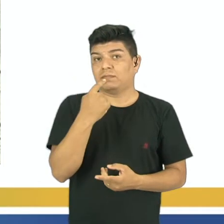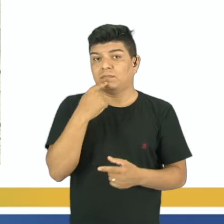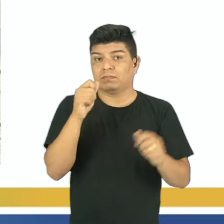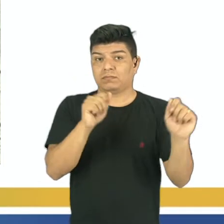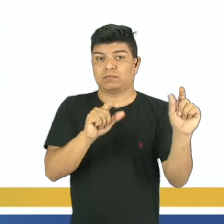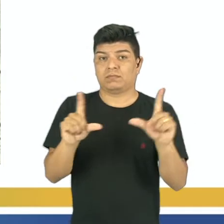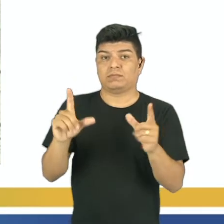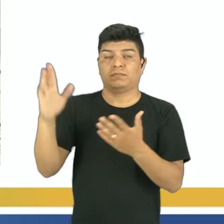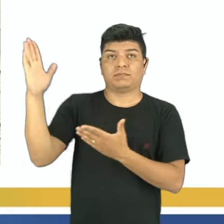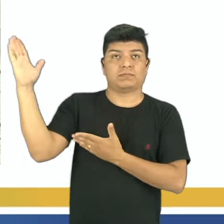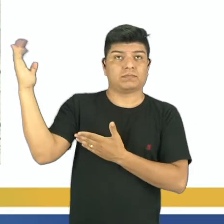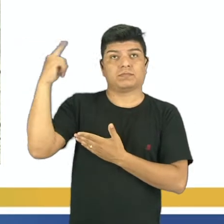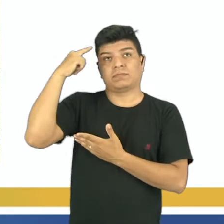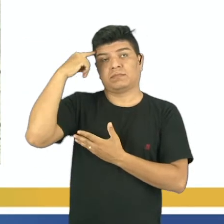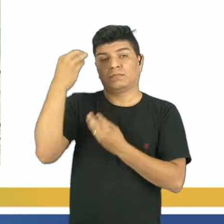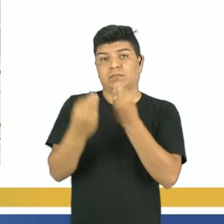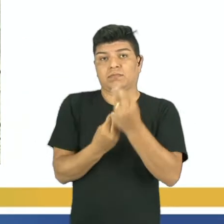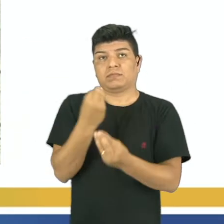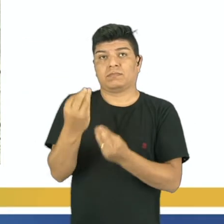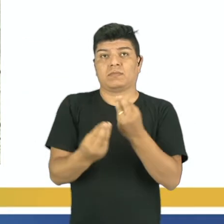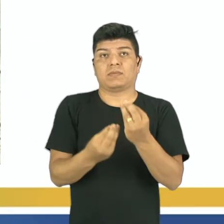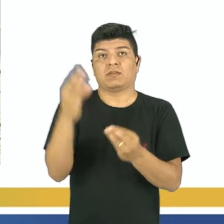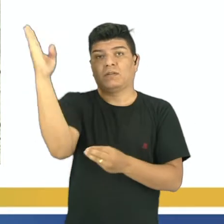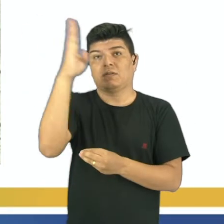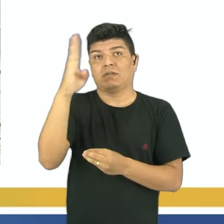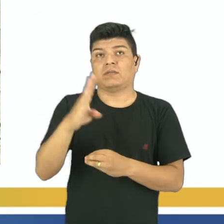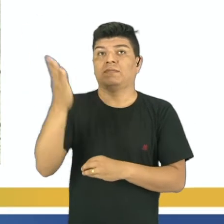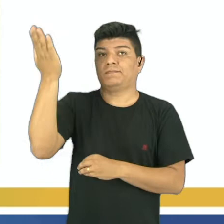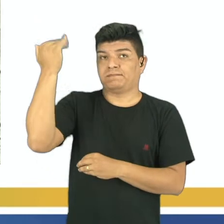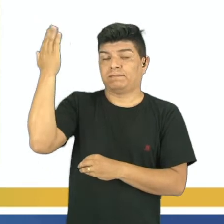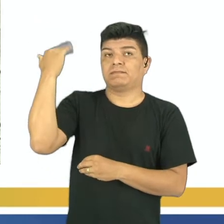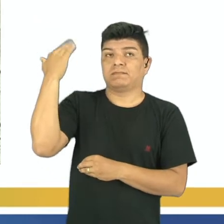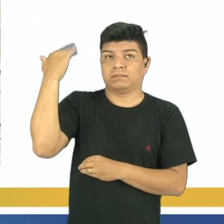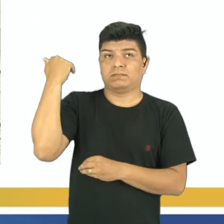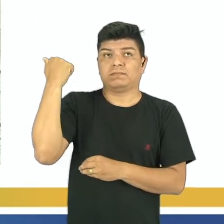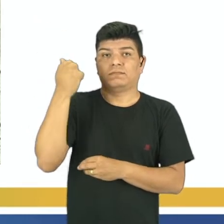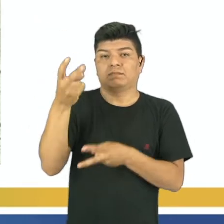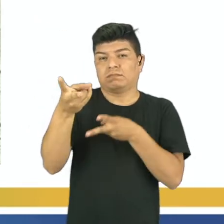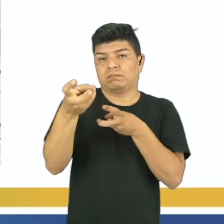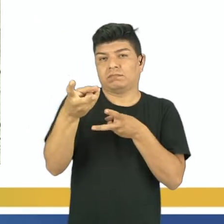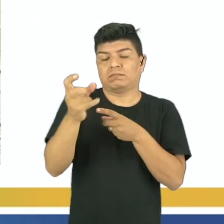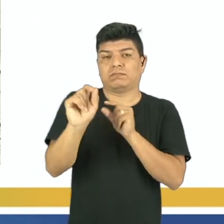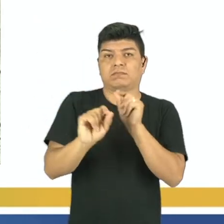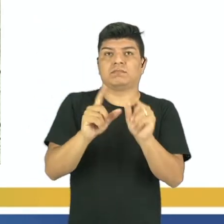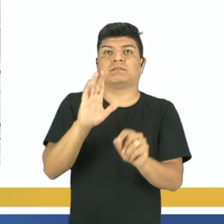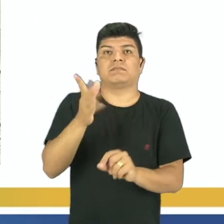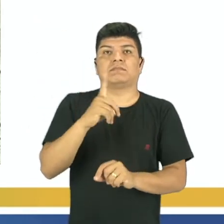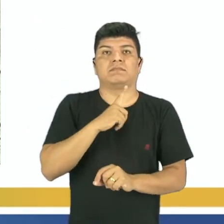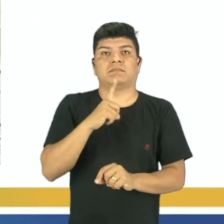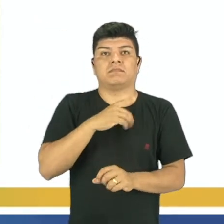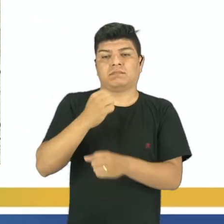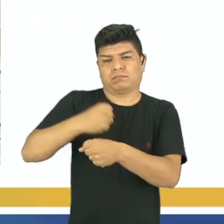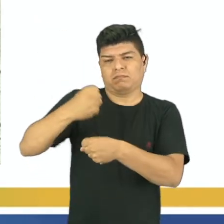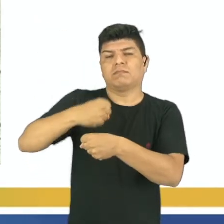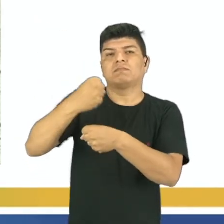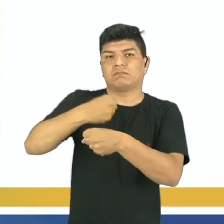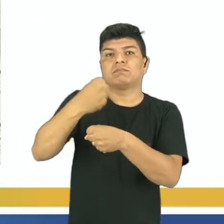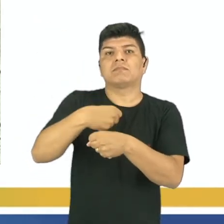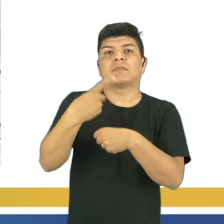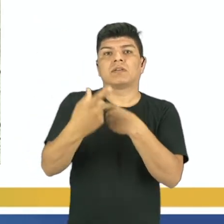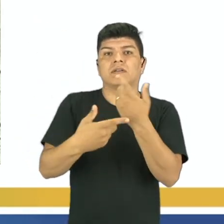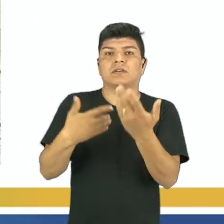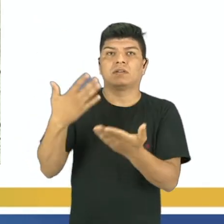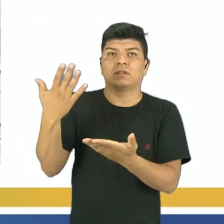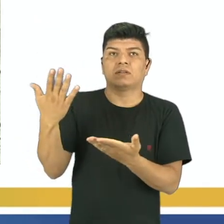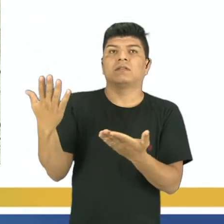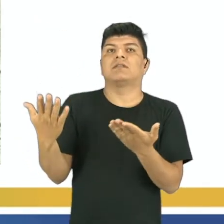imagem para a gente pensar como que estava ficando o Brasil nesse período. A gente percebe que a gente já tem umas construções nesse